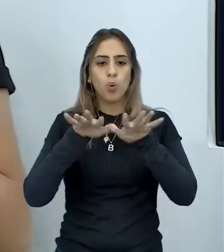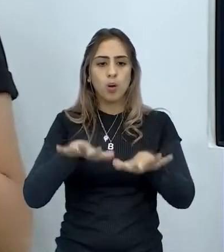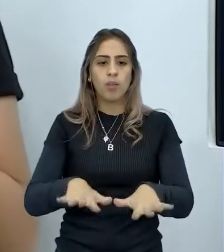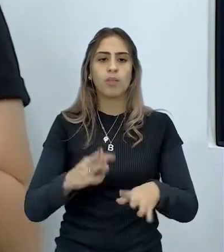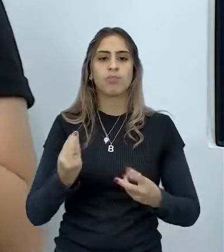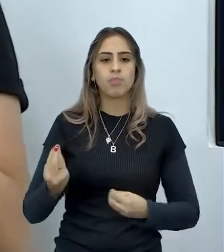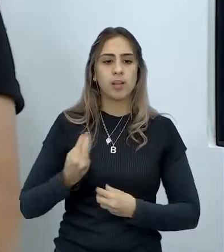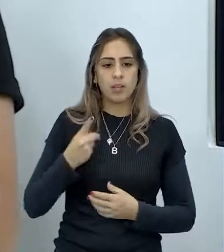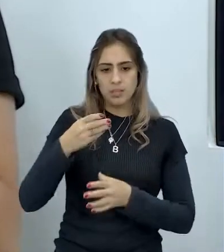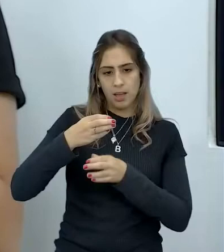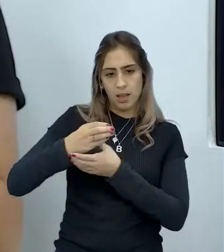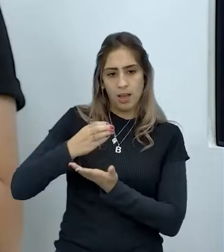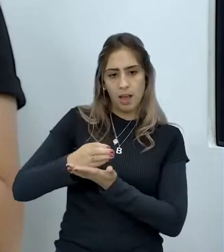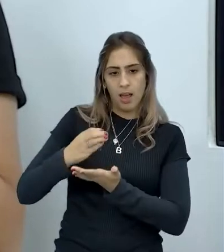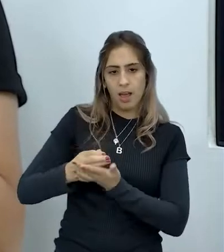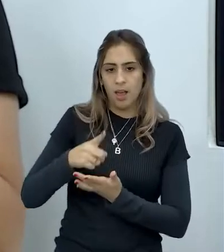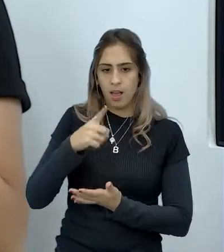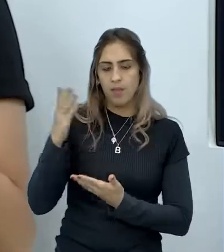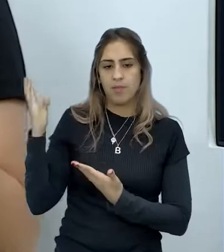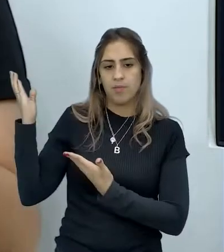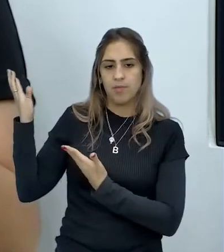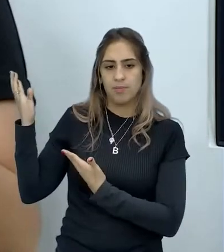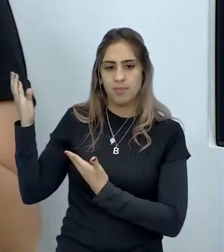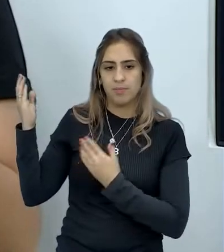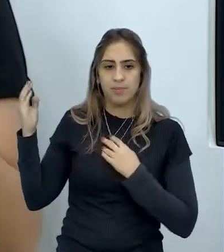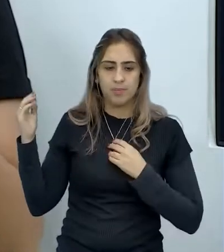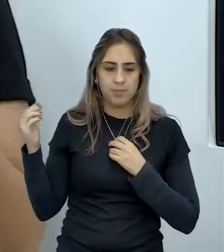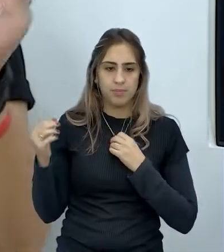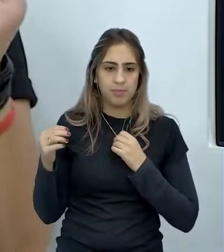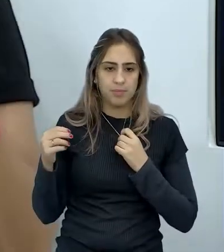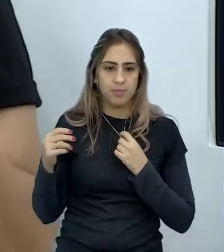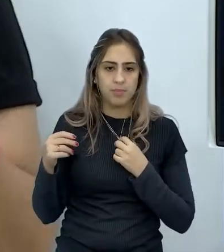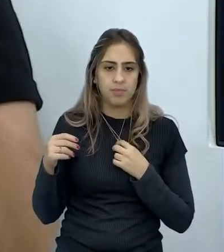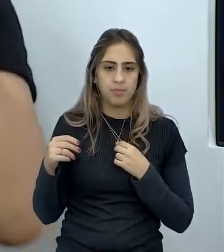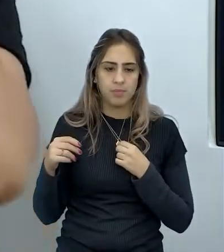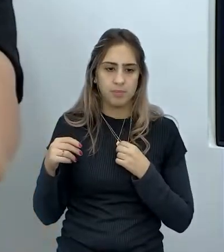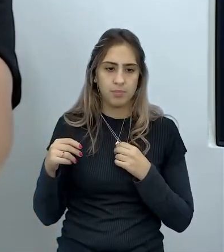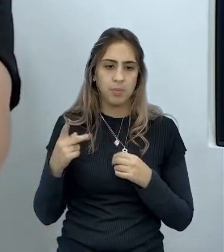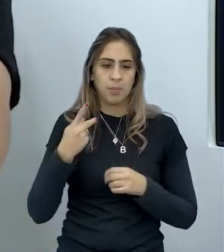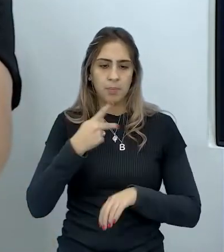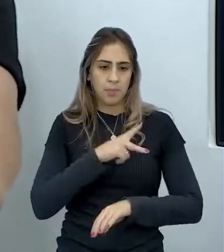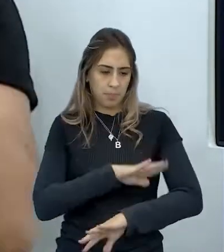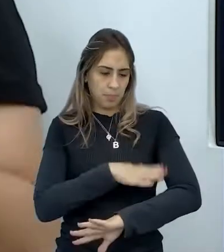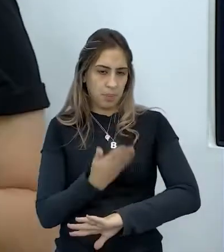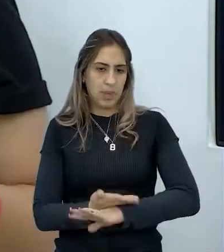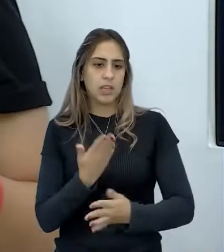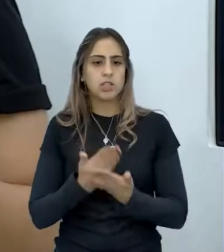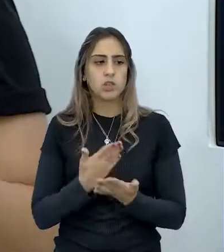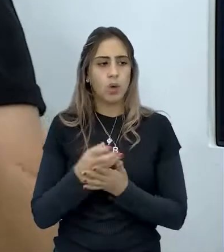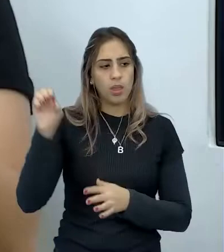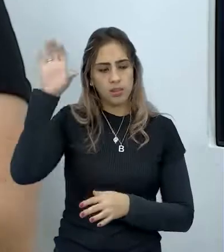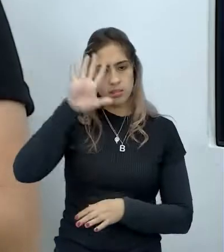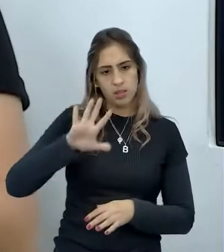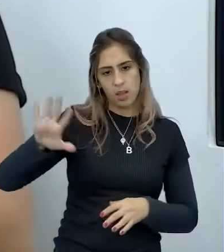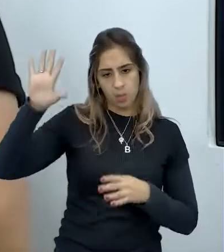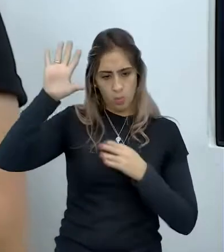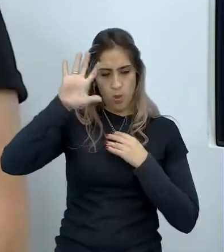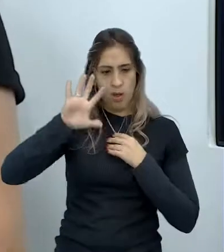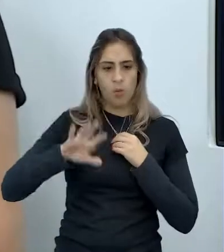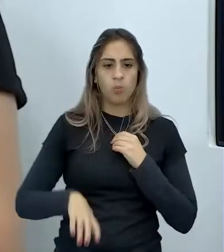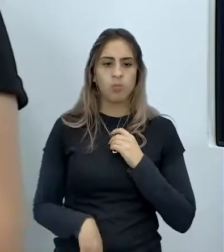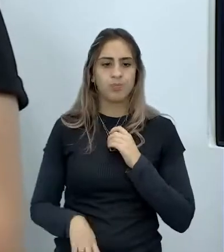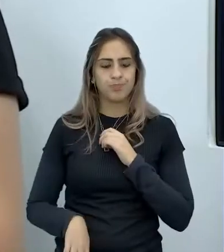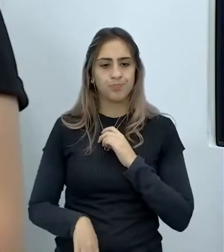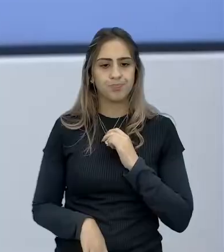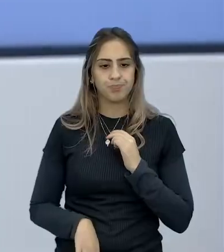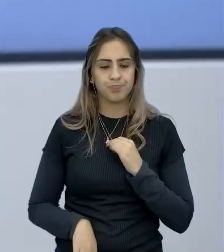essa garrafinha maravilhosa, que é da PEI, né, Escola Estadual José Alves de Cerqueira César, que é do ensino integral,